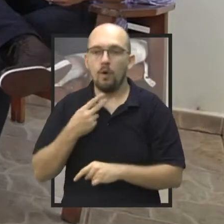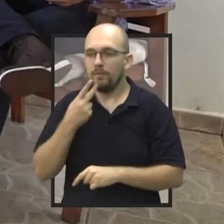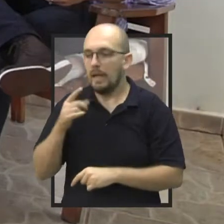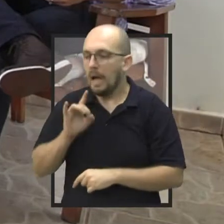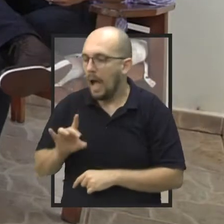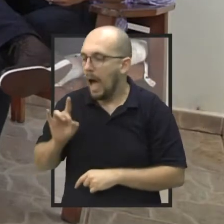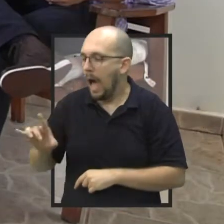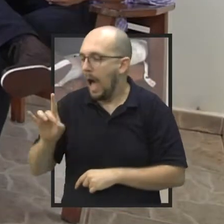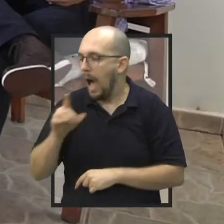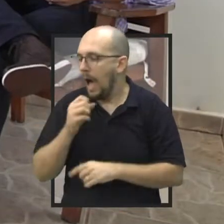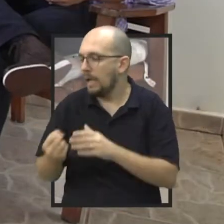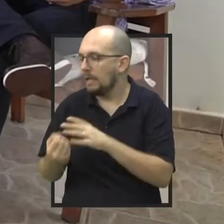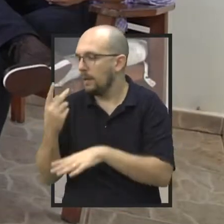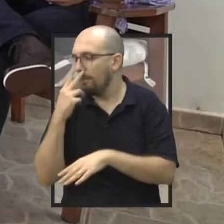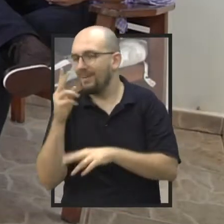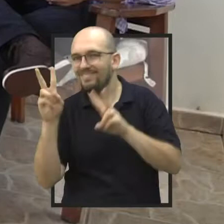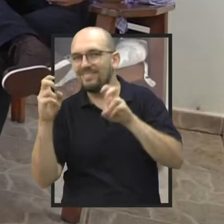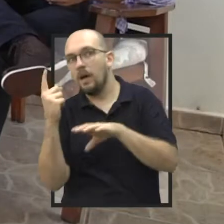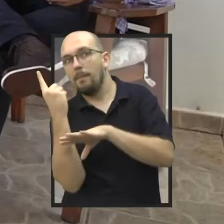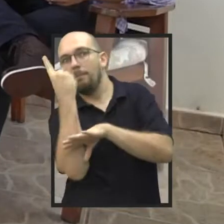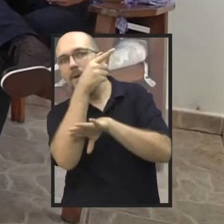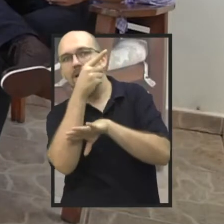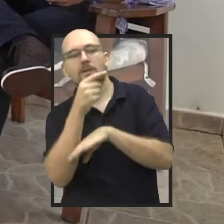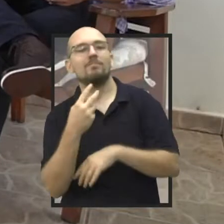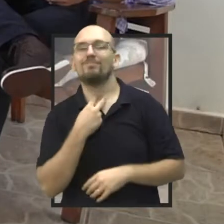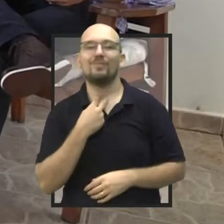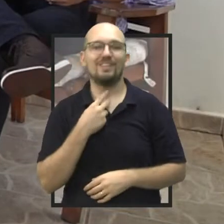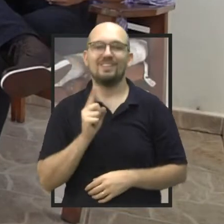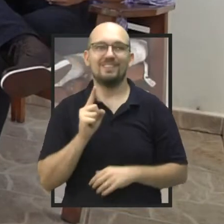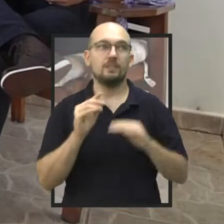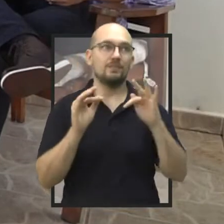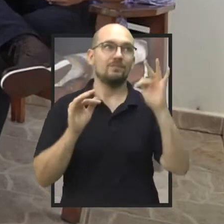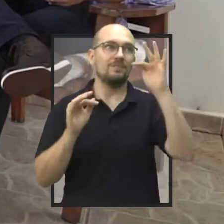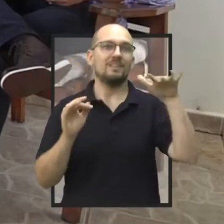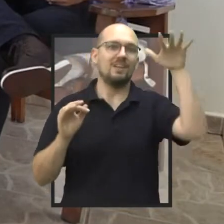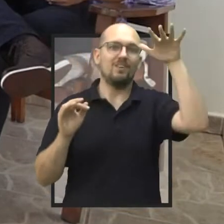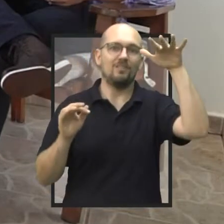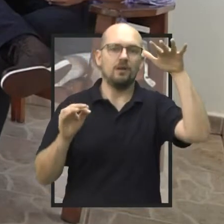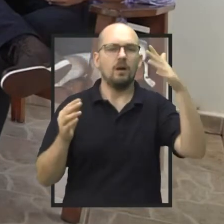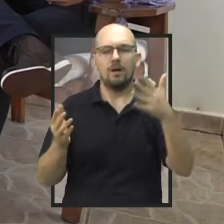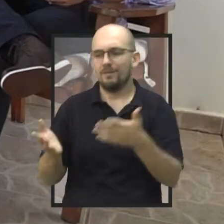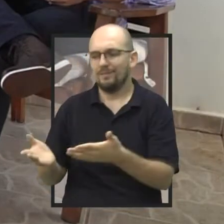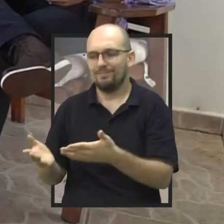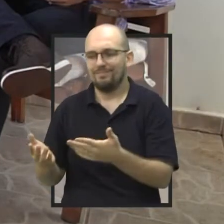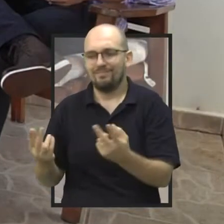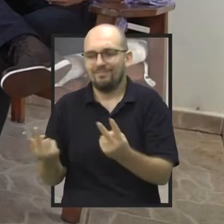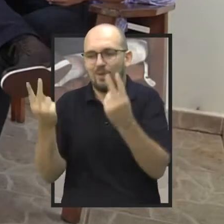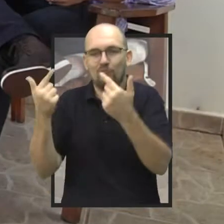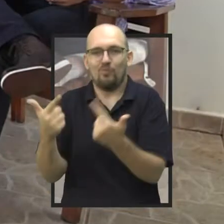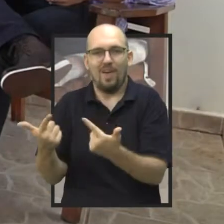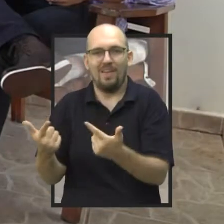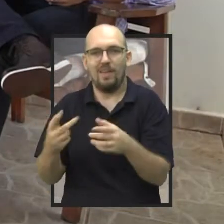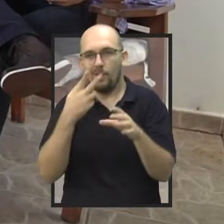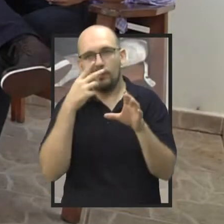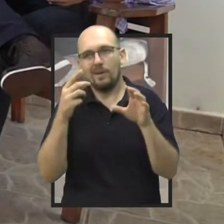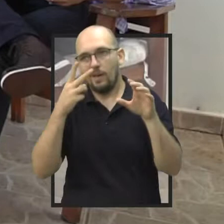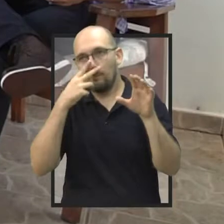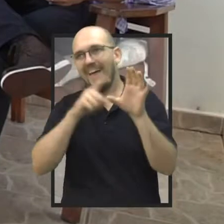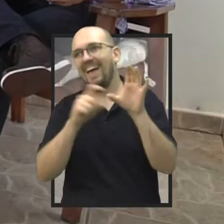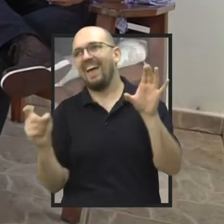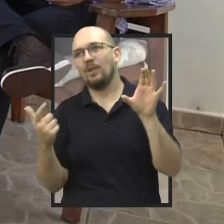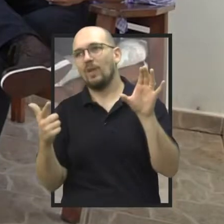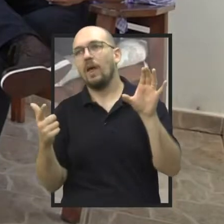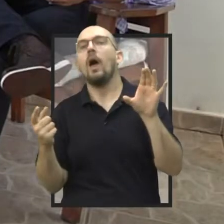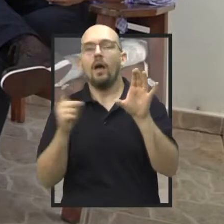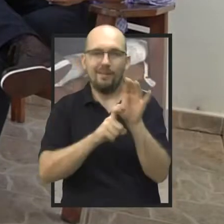seu deputado. Não. O deputado tem liberdade. Então não vale nada. Então não vale nada. Então, o que eu